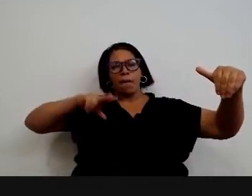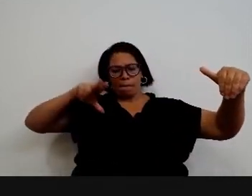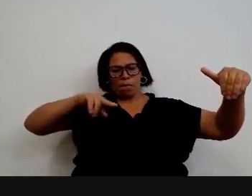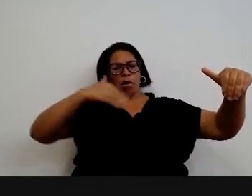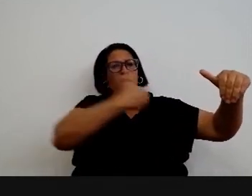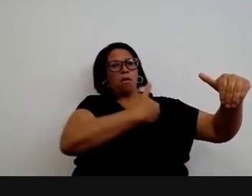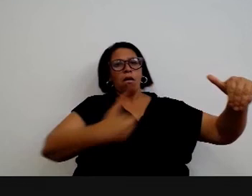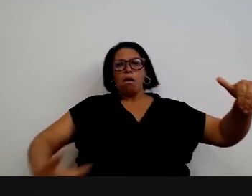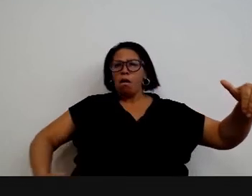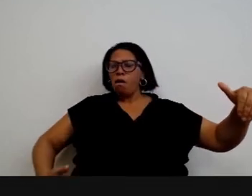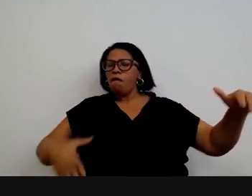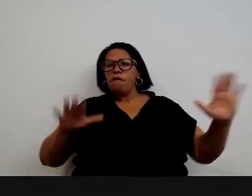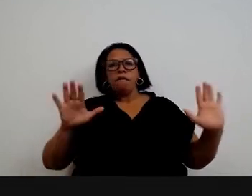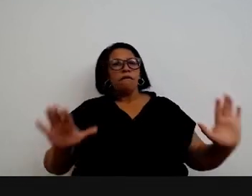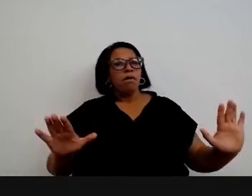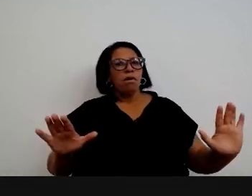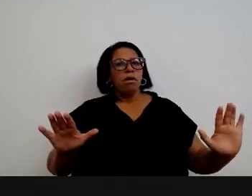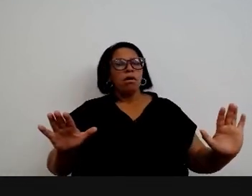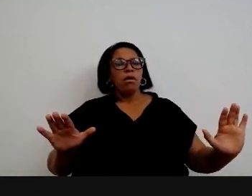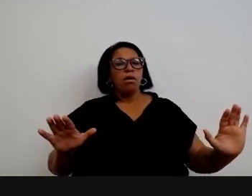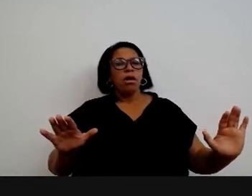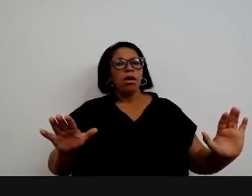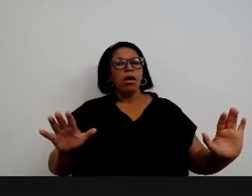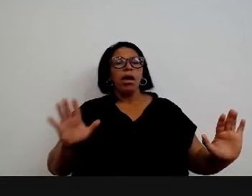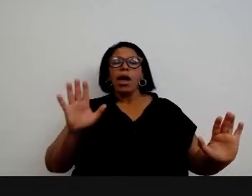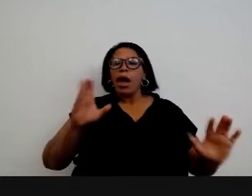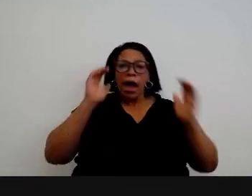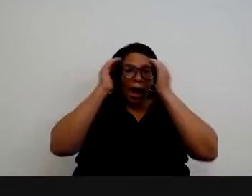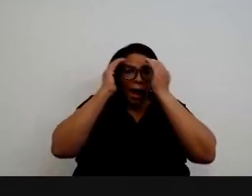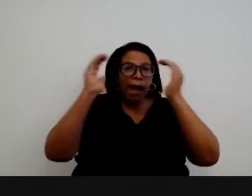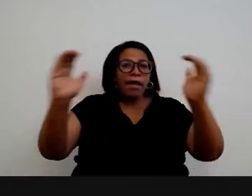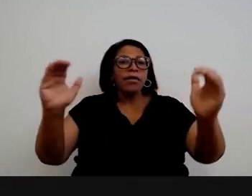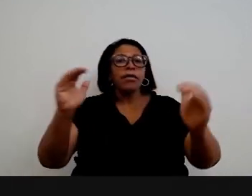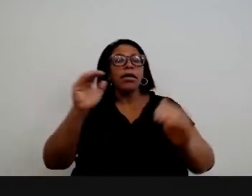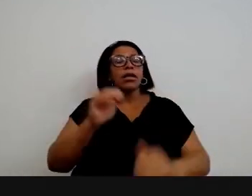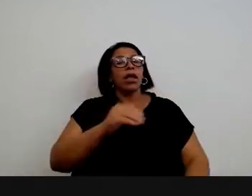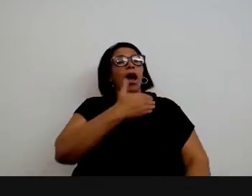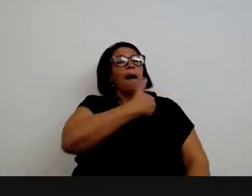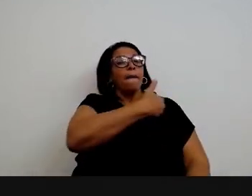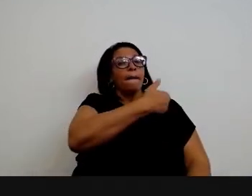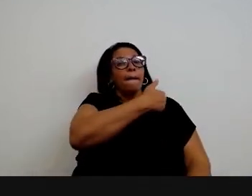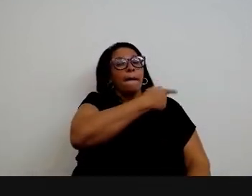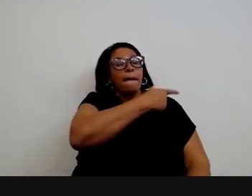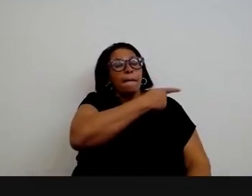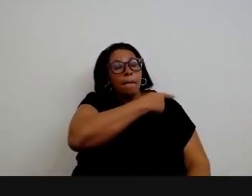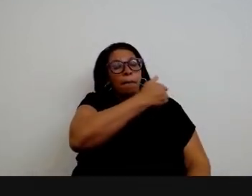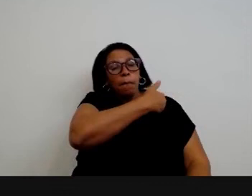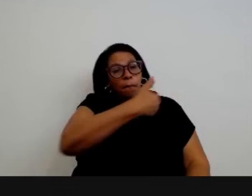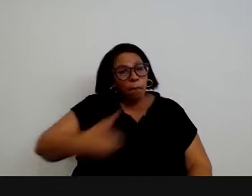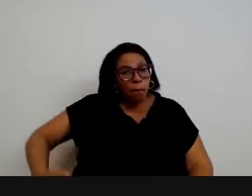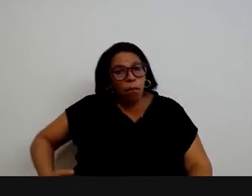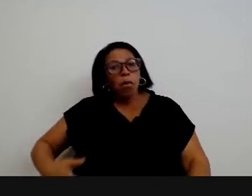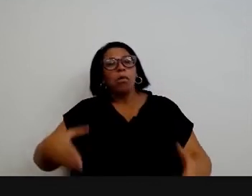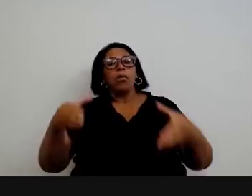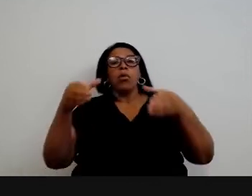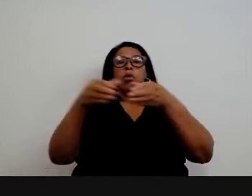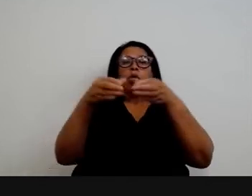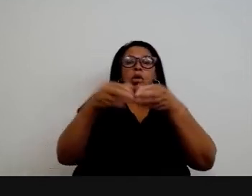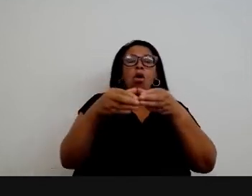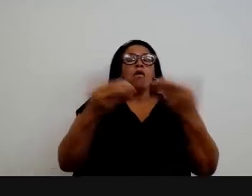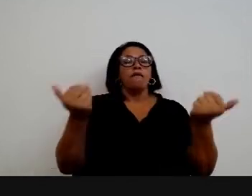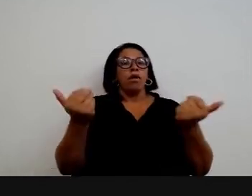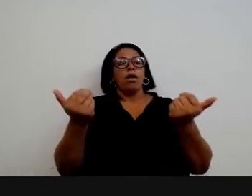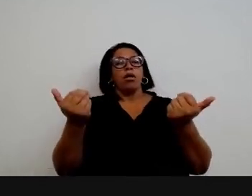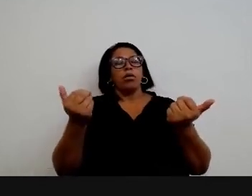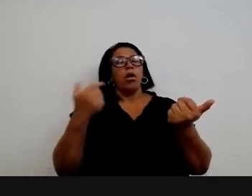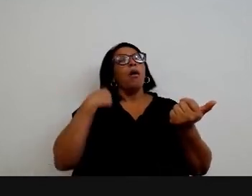privado. E respeitar a lógica pública como a lógica da construção coletiva. Só que para